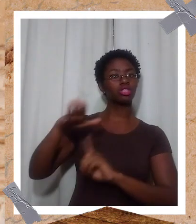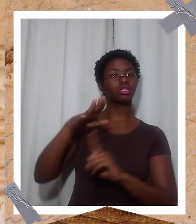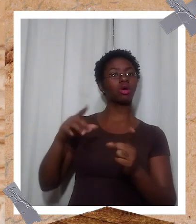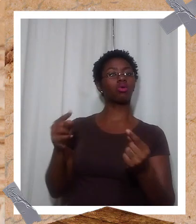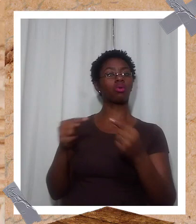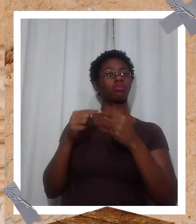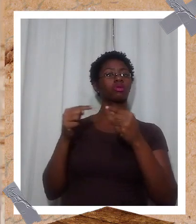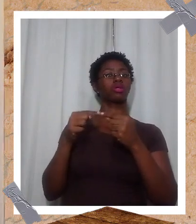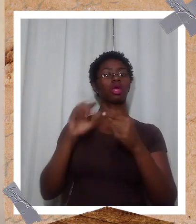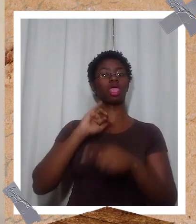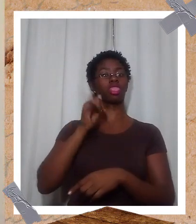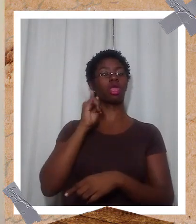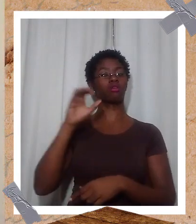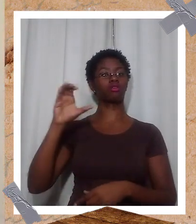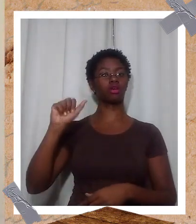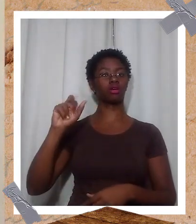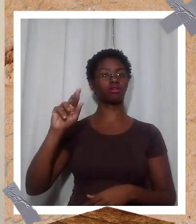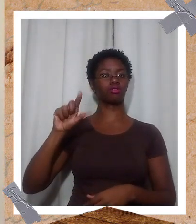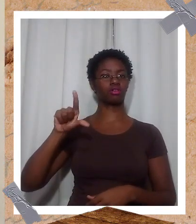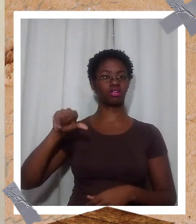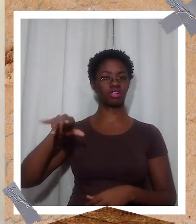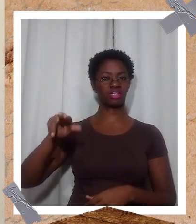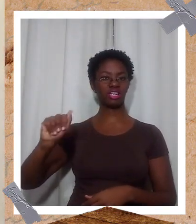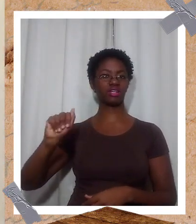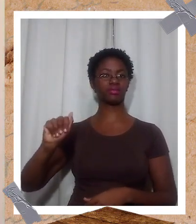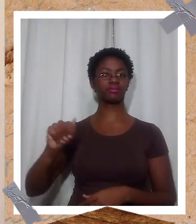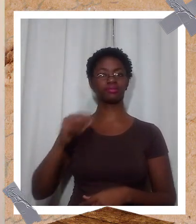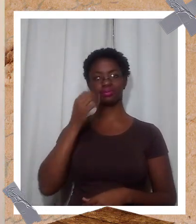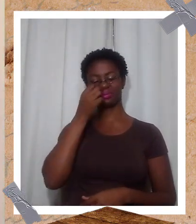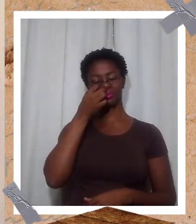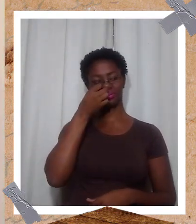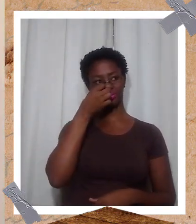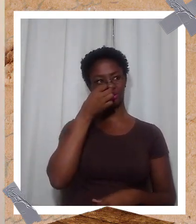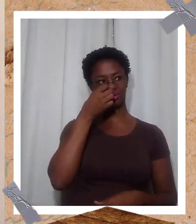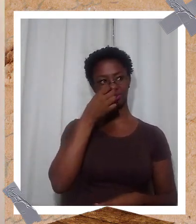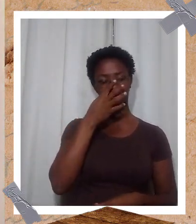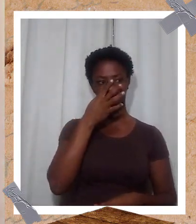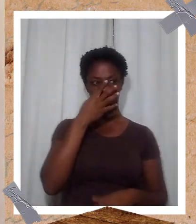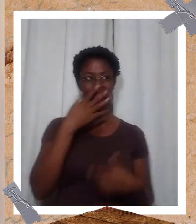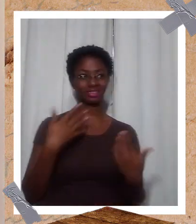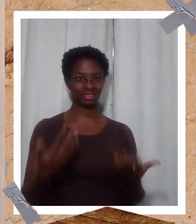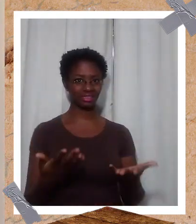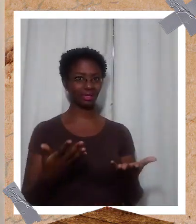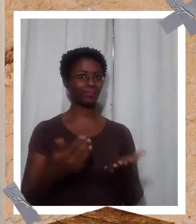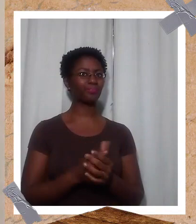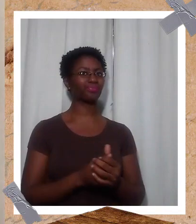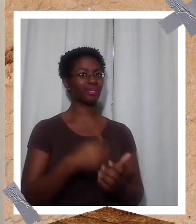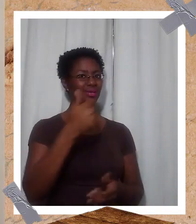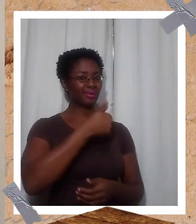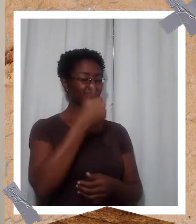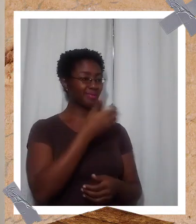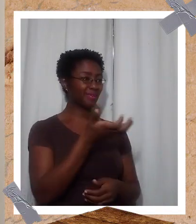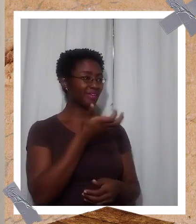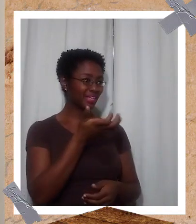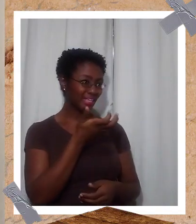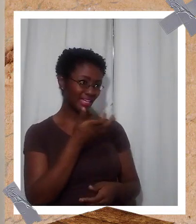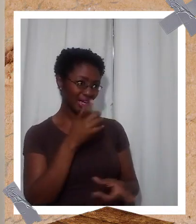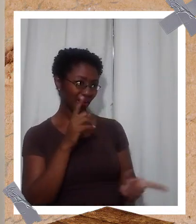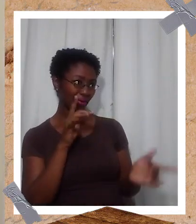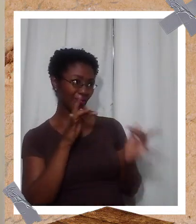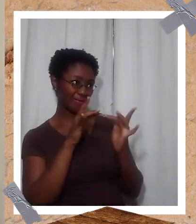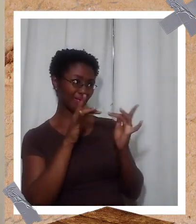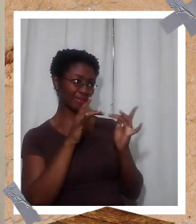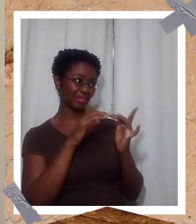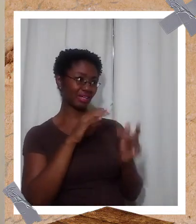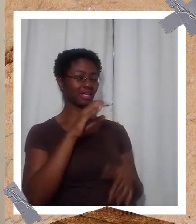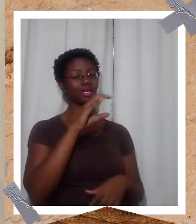Carolina. Olha, assim, eu primeiro queria agradecer o Otávio, né? Que Carolina de Jesus é riquíssima, porque a visão que o Otávio